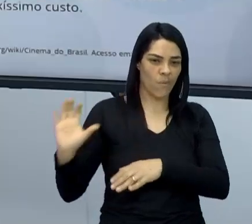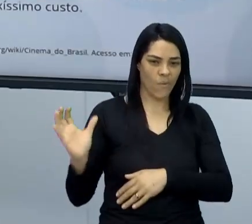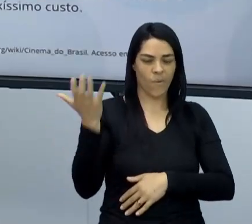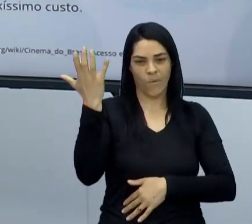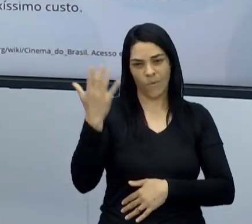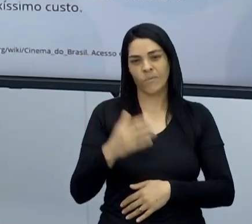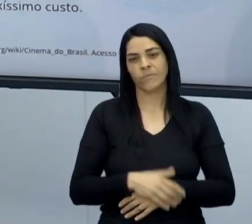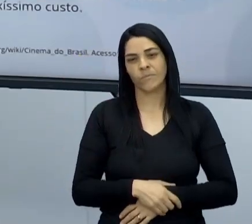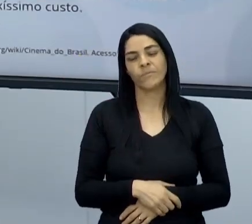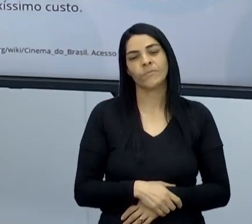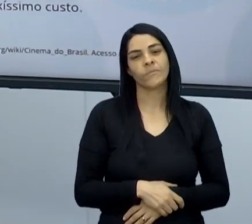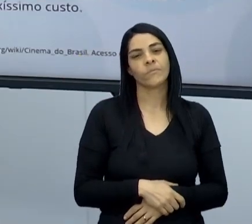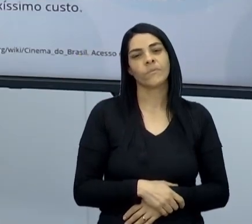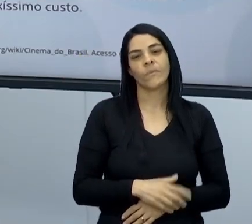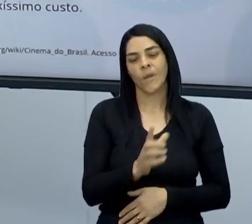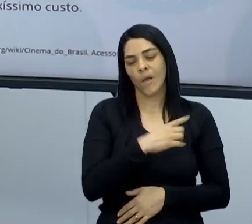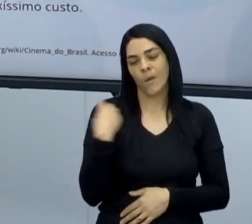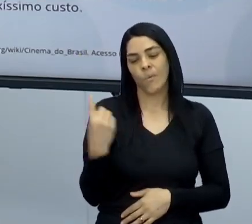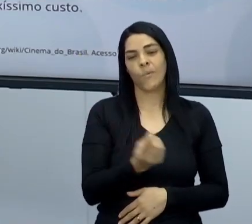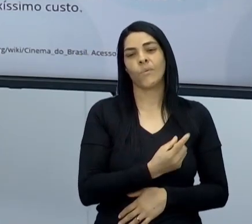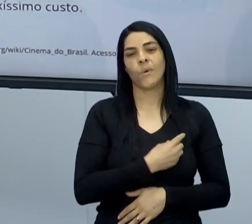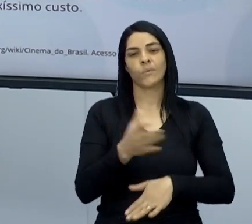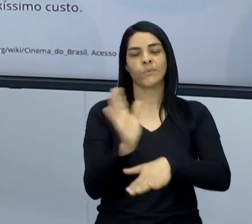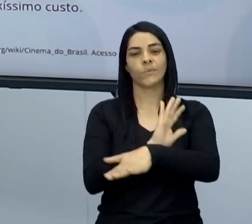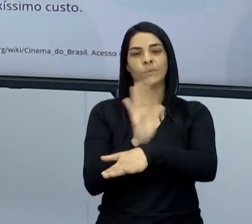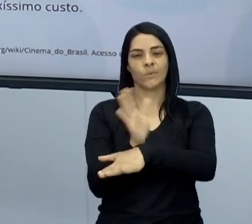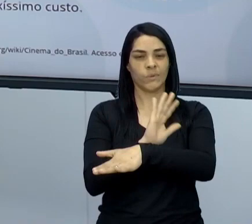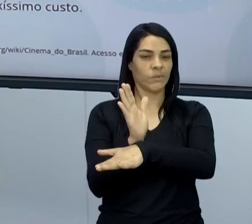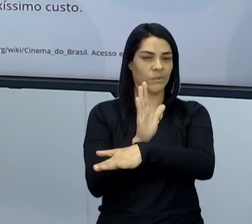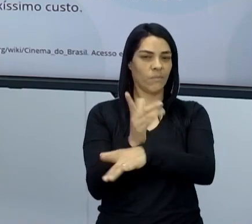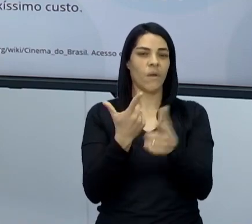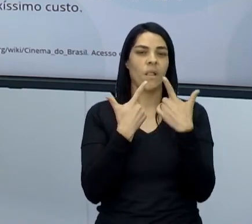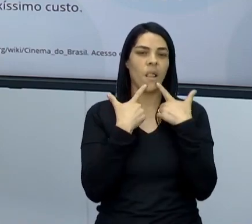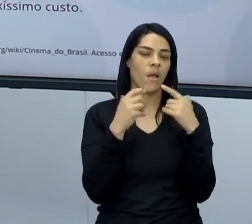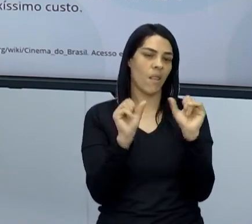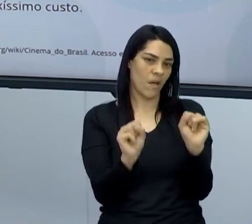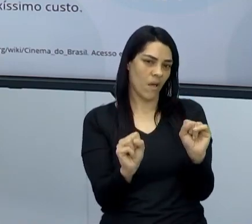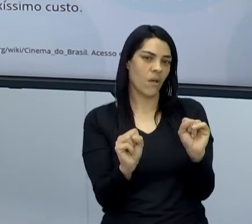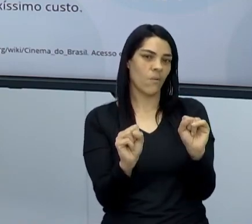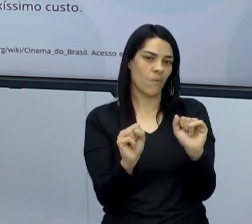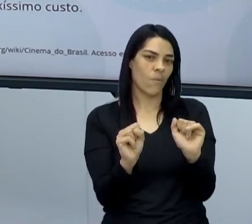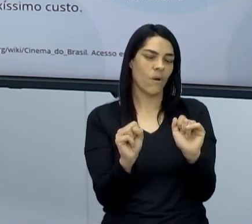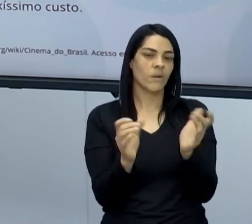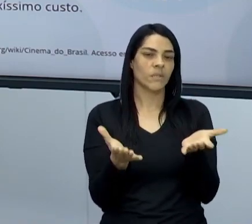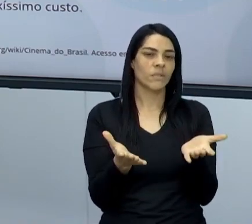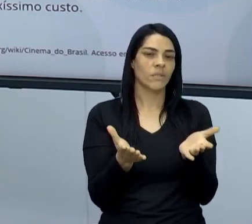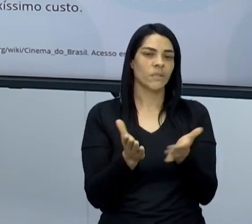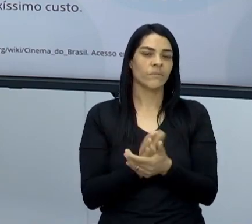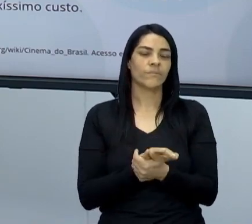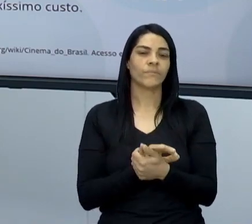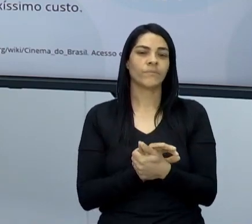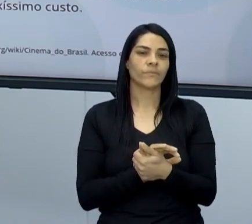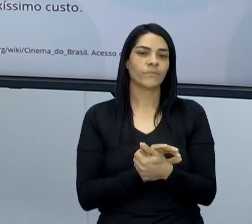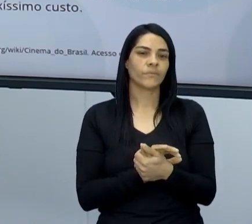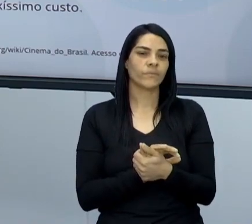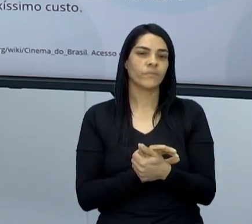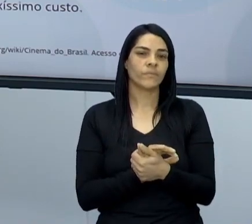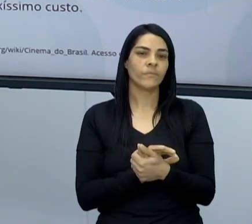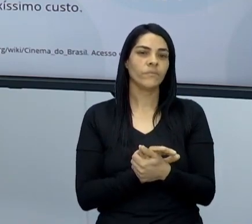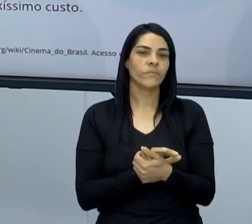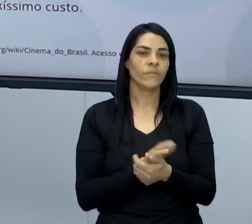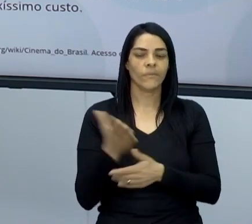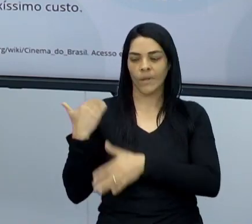gente, no nosso cinema, buscando uma linguagem, também buscando escapar daquela linguagem da ditadura.